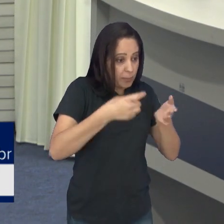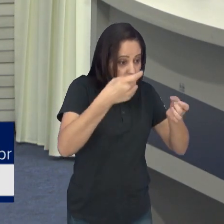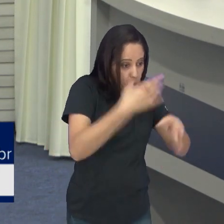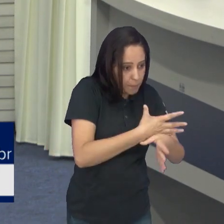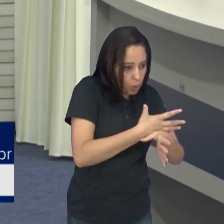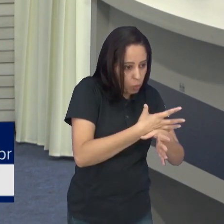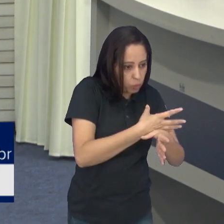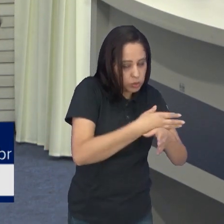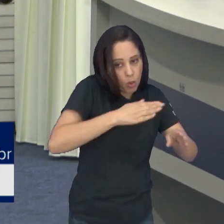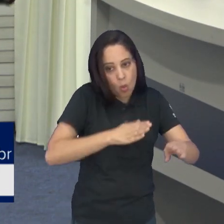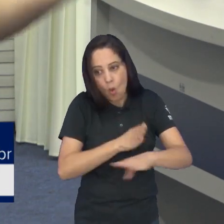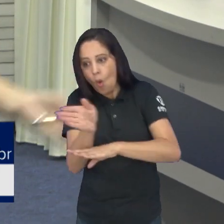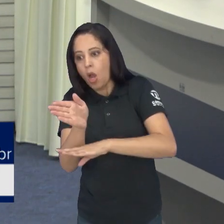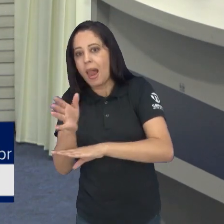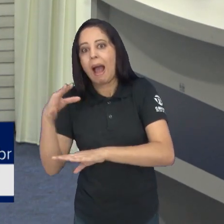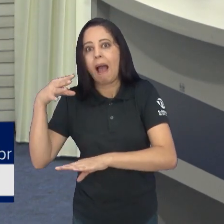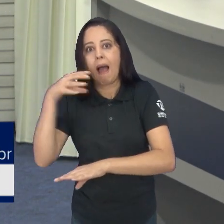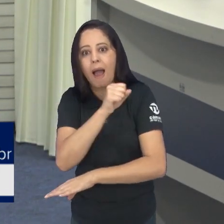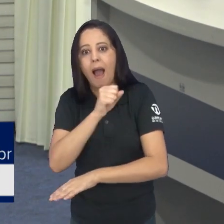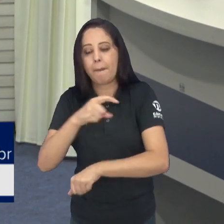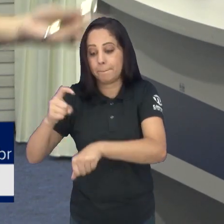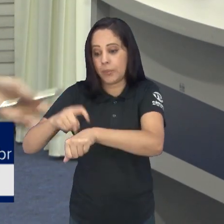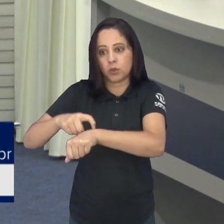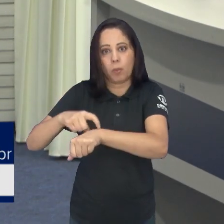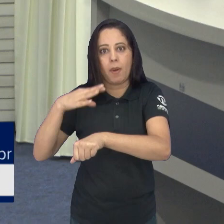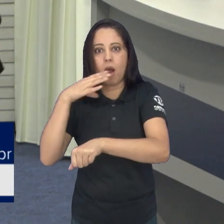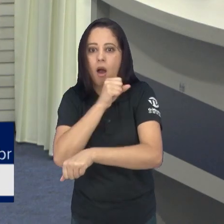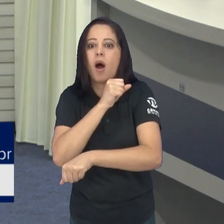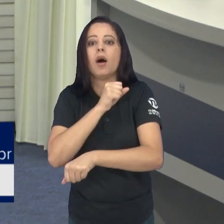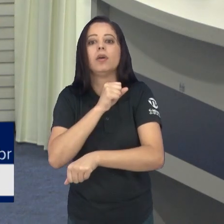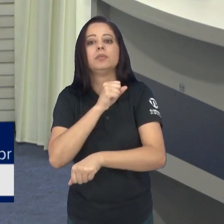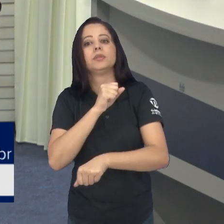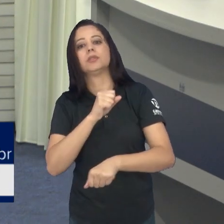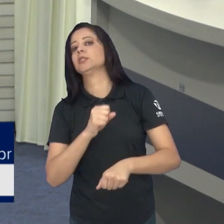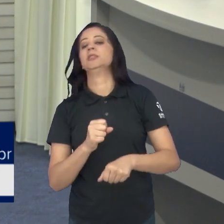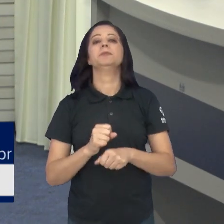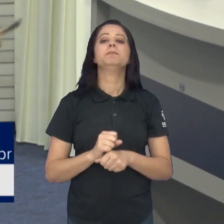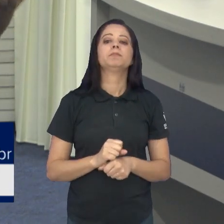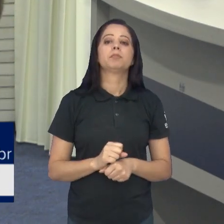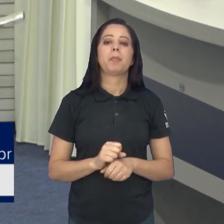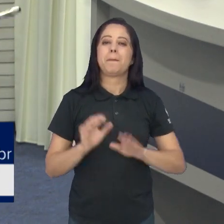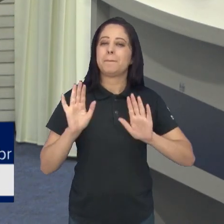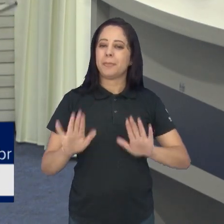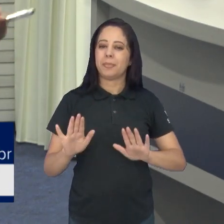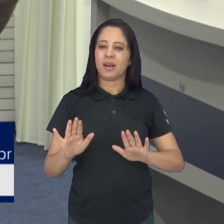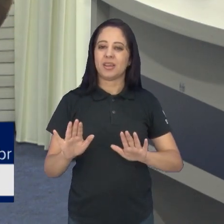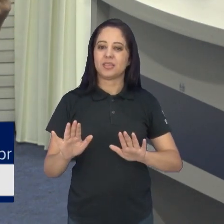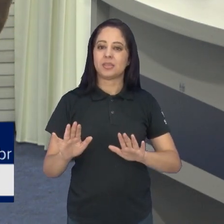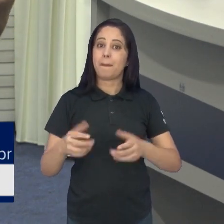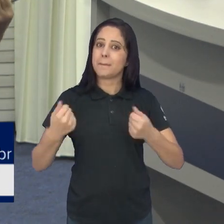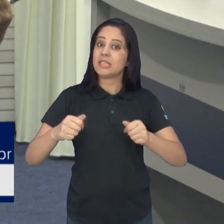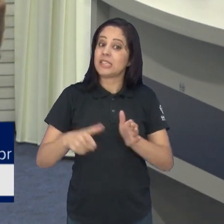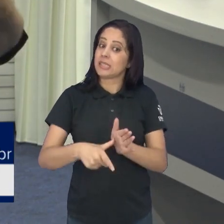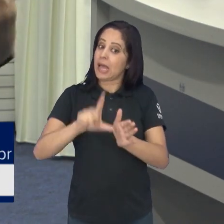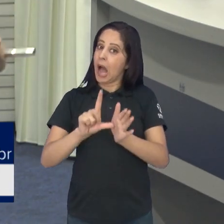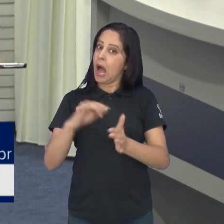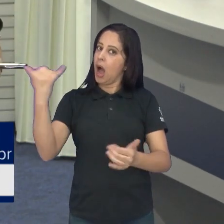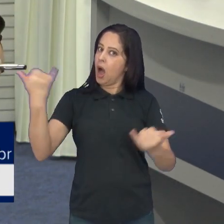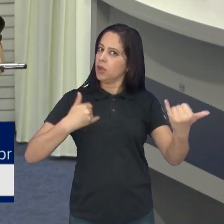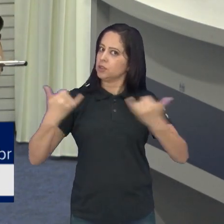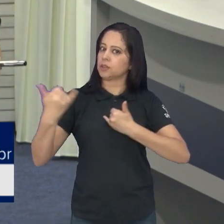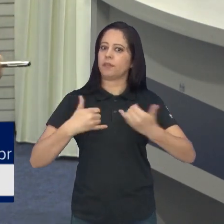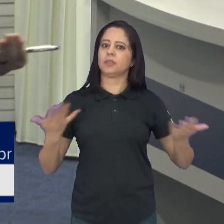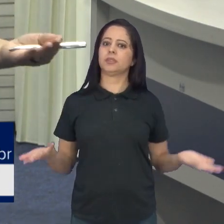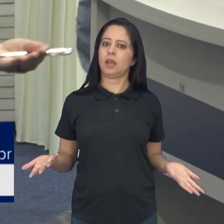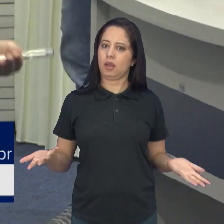eu dar uma passada, chegar em cima da hora ou no finalzinho da visita, mas essas agendas têm que ser comunicadas